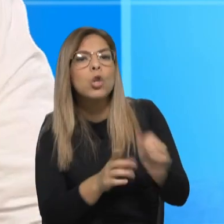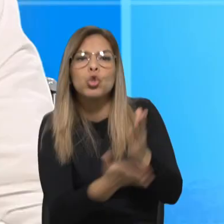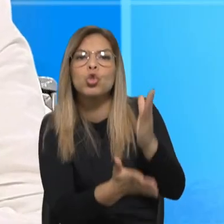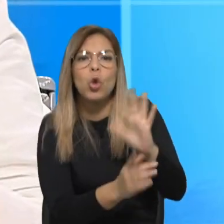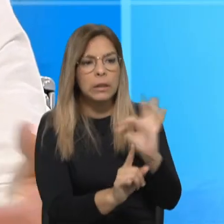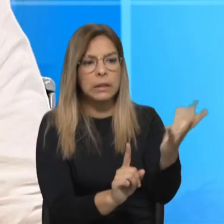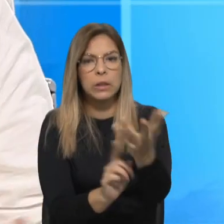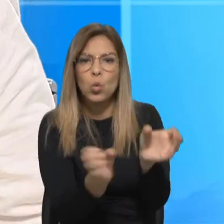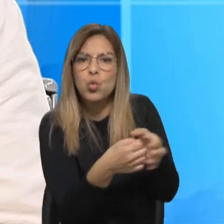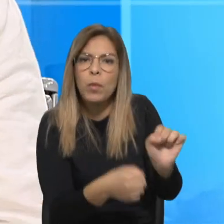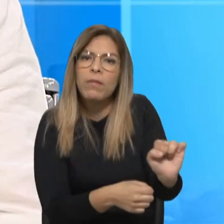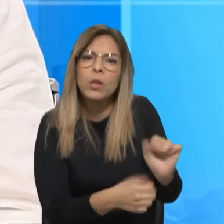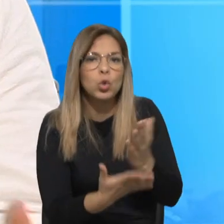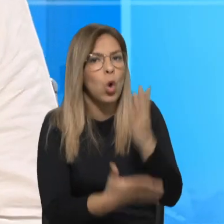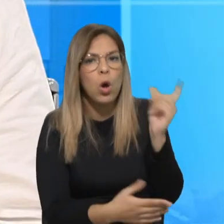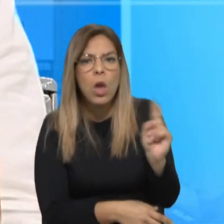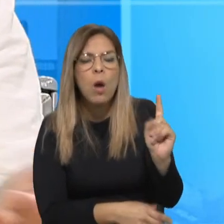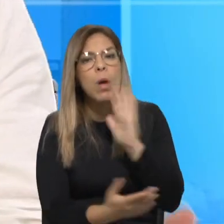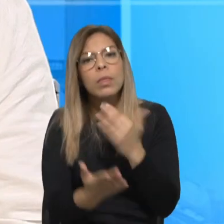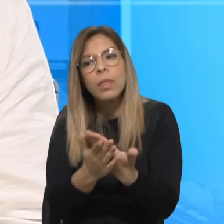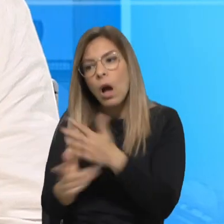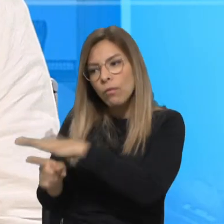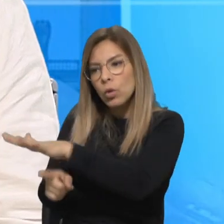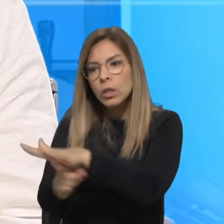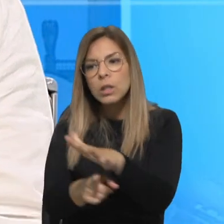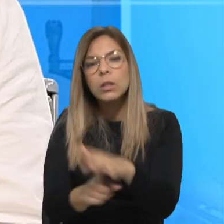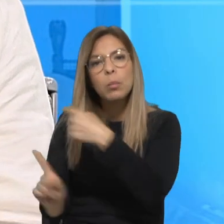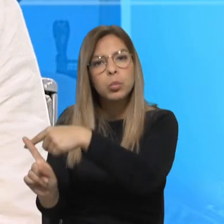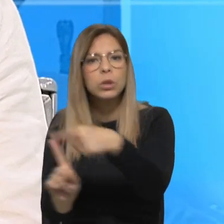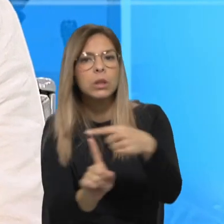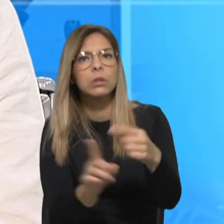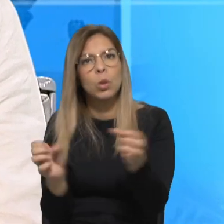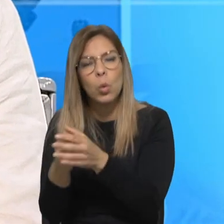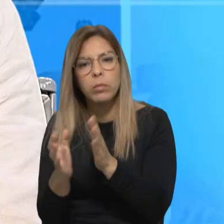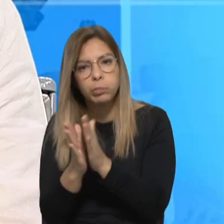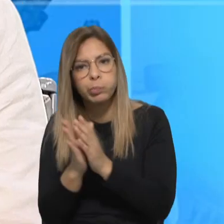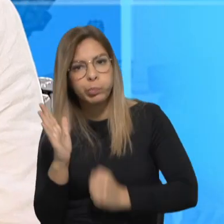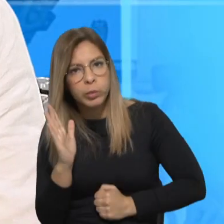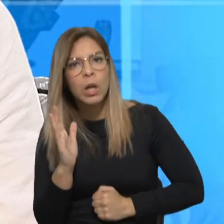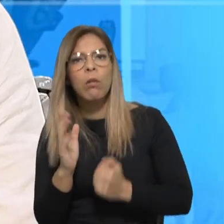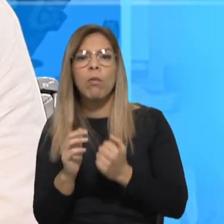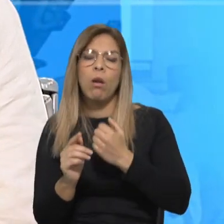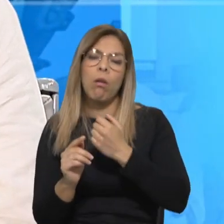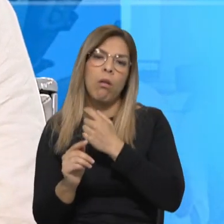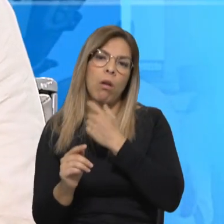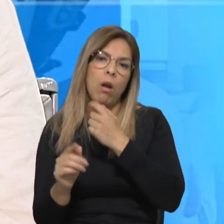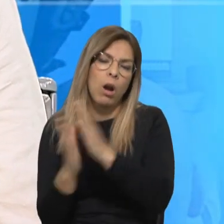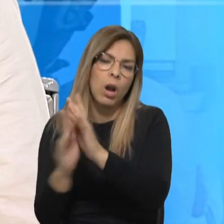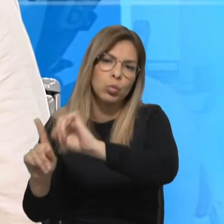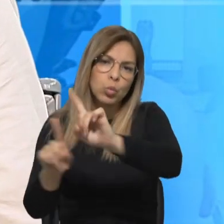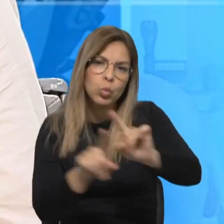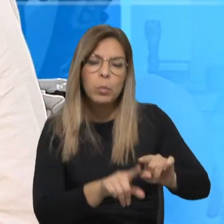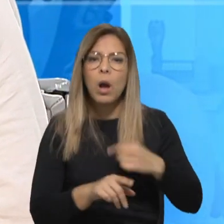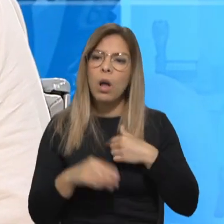que serve e que beneficia até as próprias comunidades cristãs, as paróquias, no fundo para dizer para estarmos muito atentos,